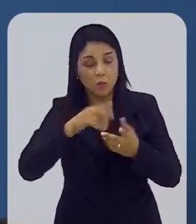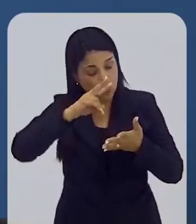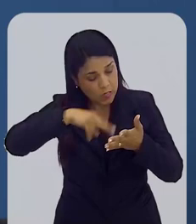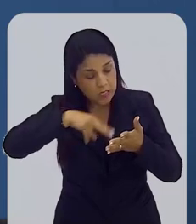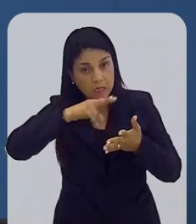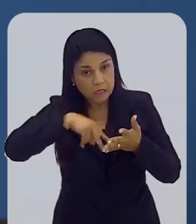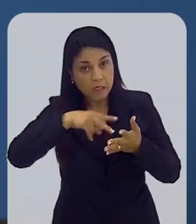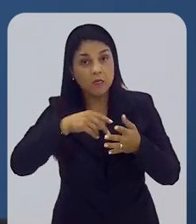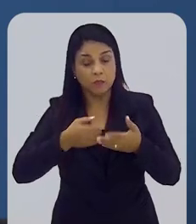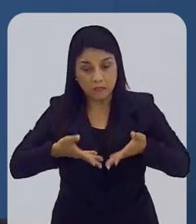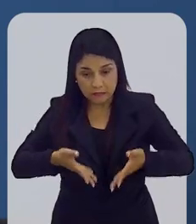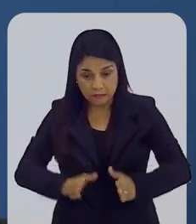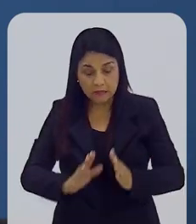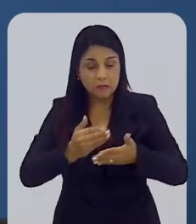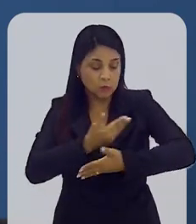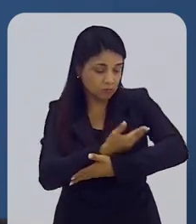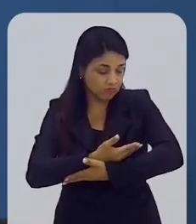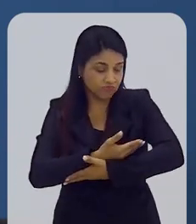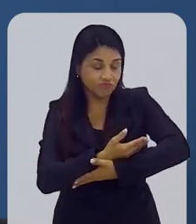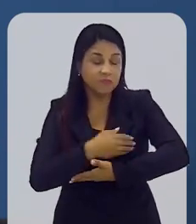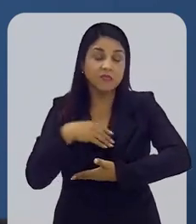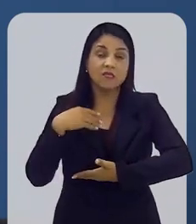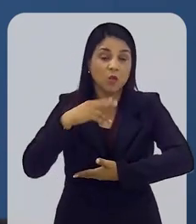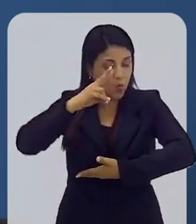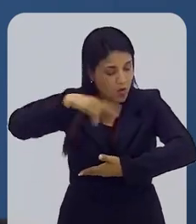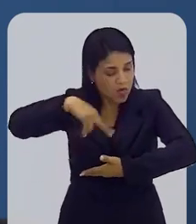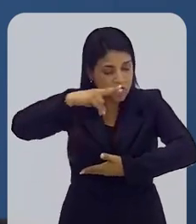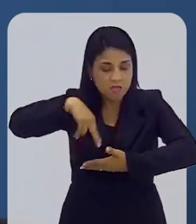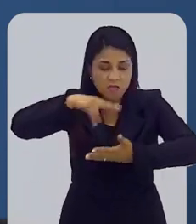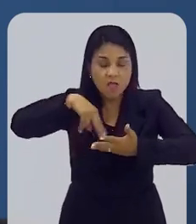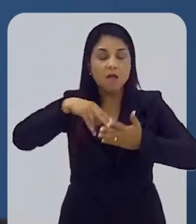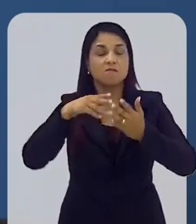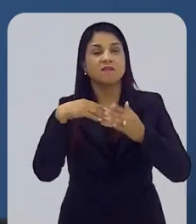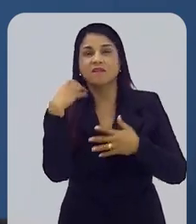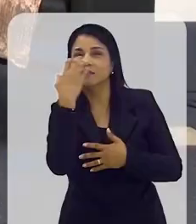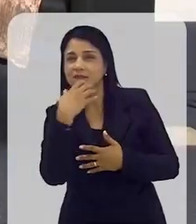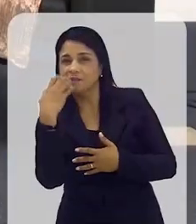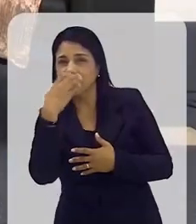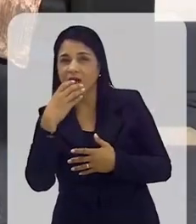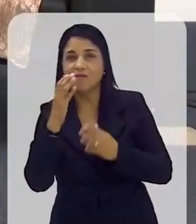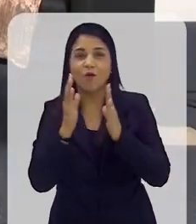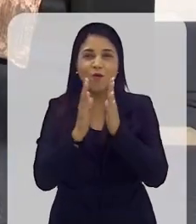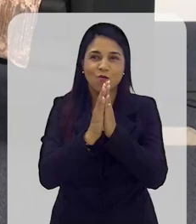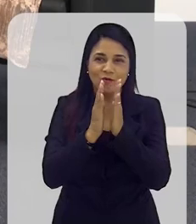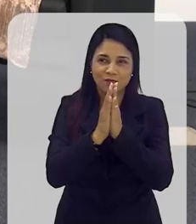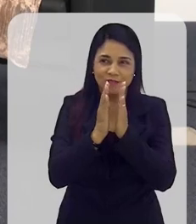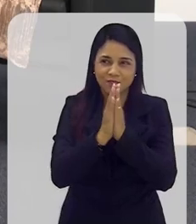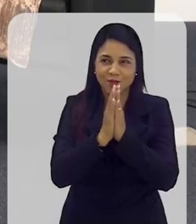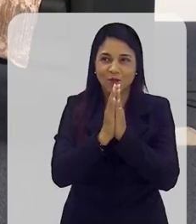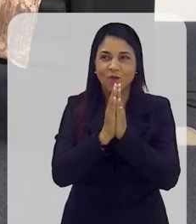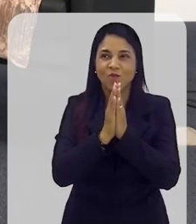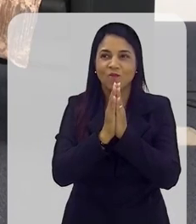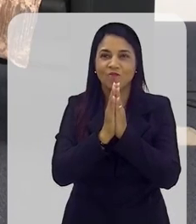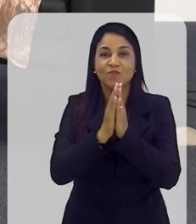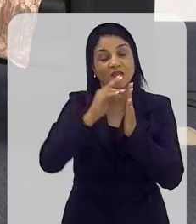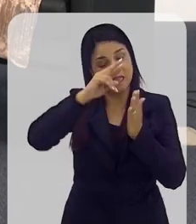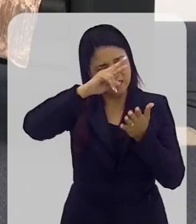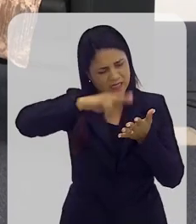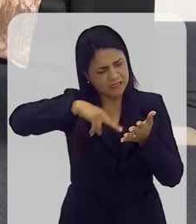Quando ele nasceu, eu sempre botei ele para dormir lendo, cantando e fazendo oração. E eu leio uma literatura muito